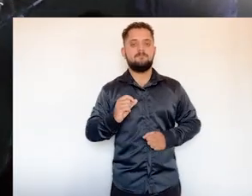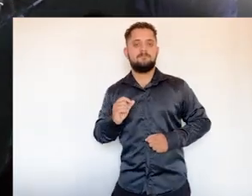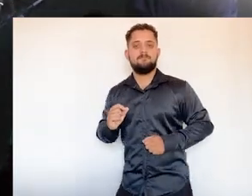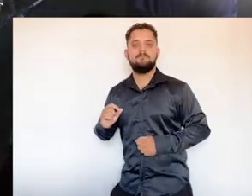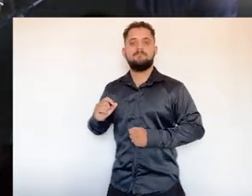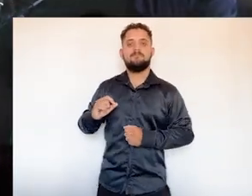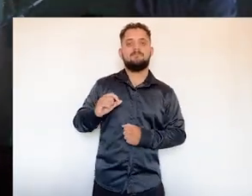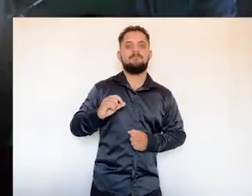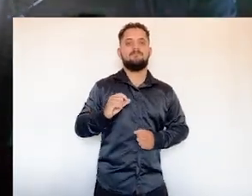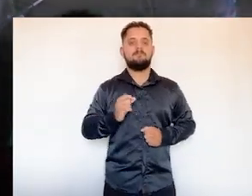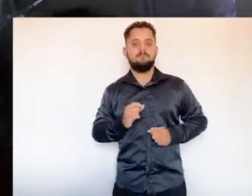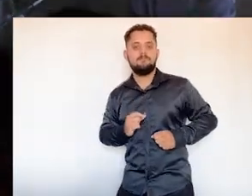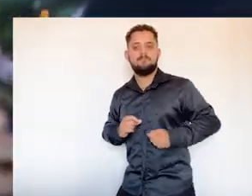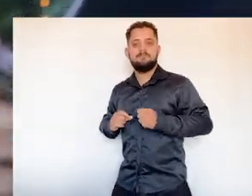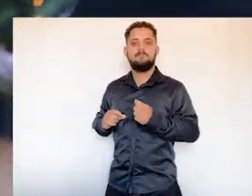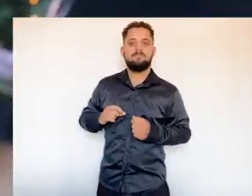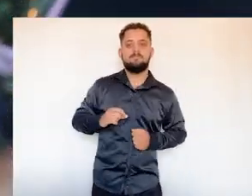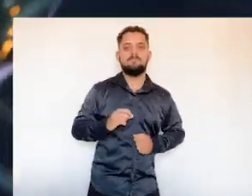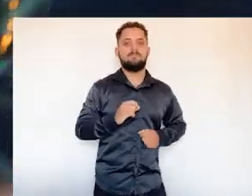poleiro. Olha o